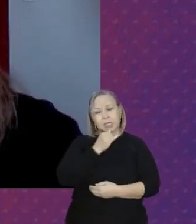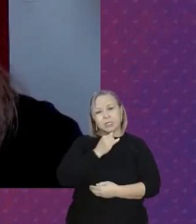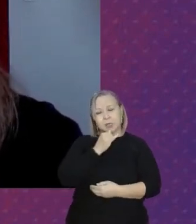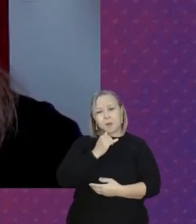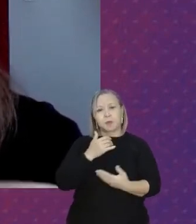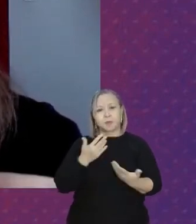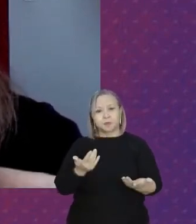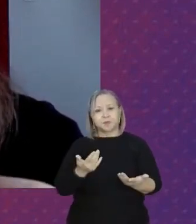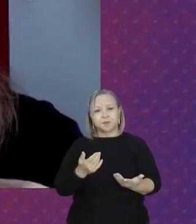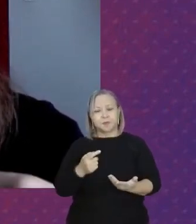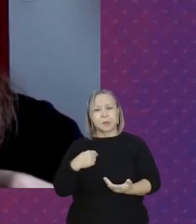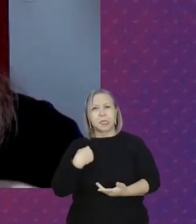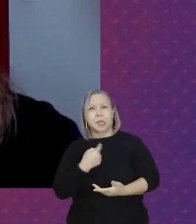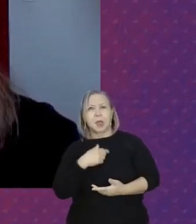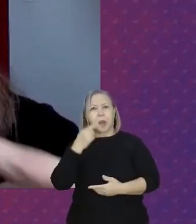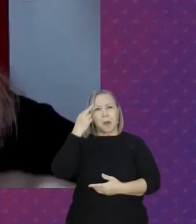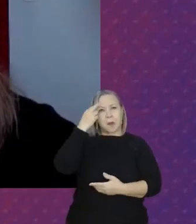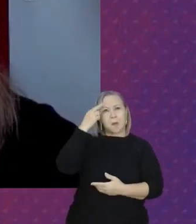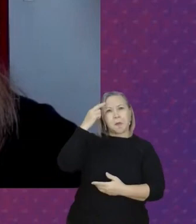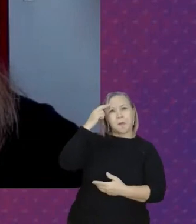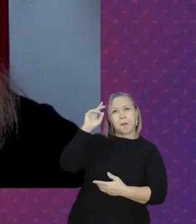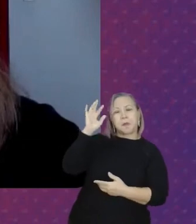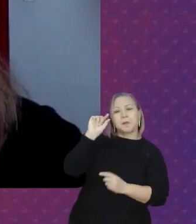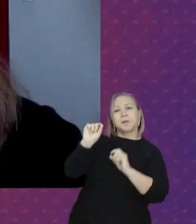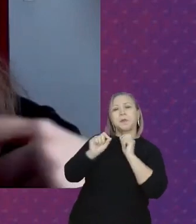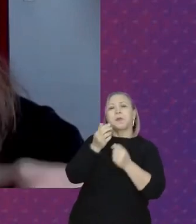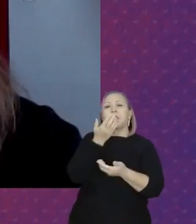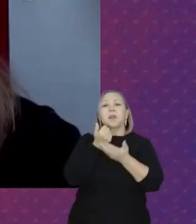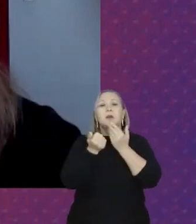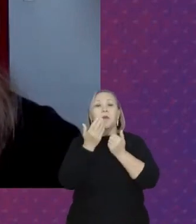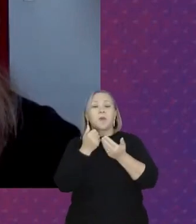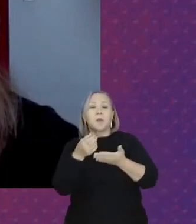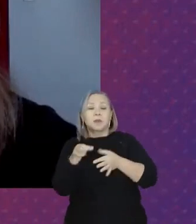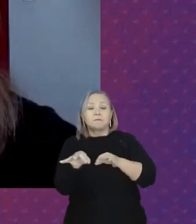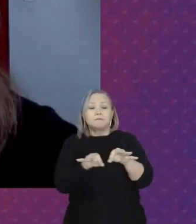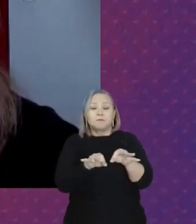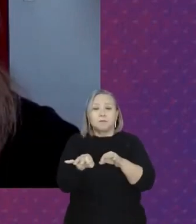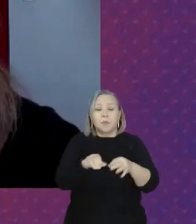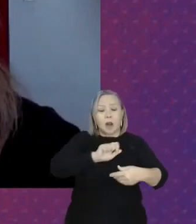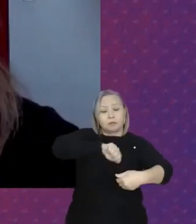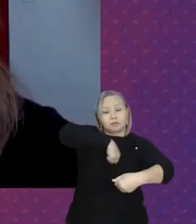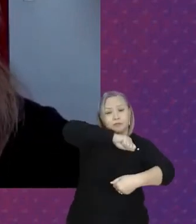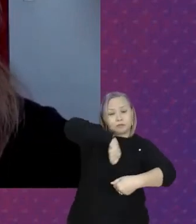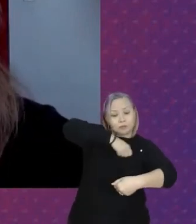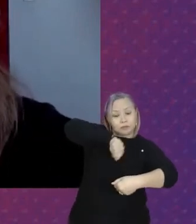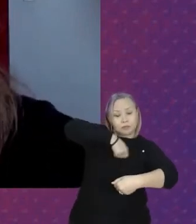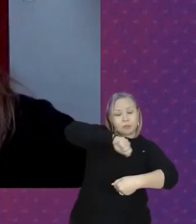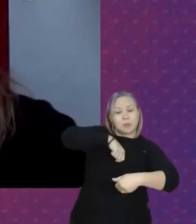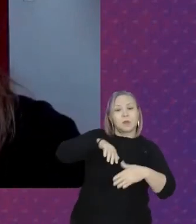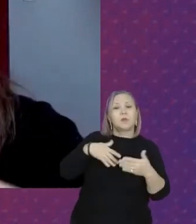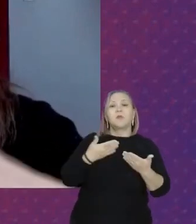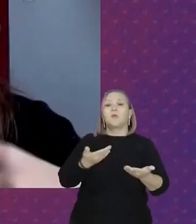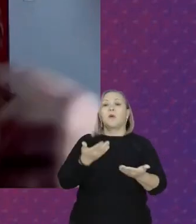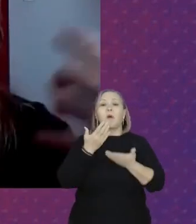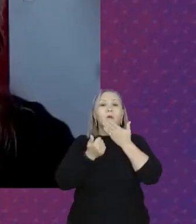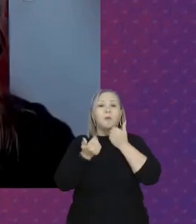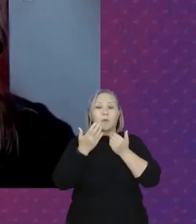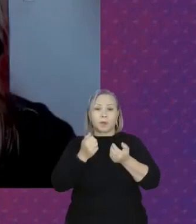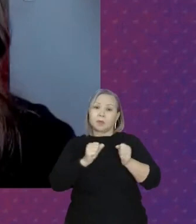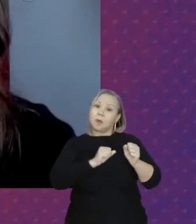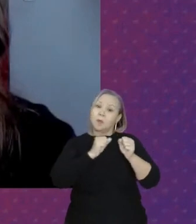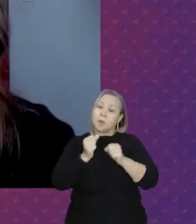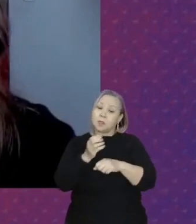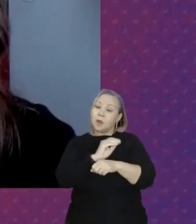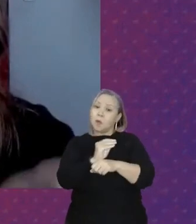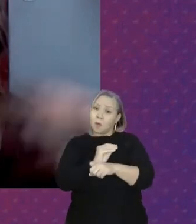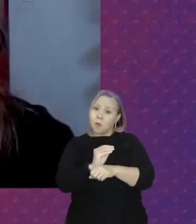Então a gente pensa na comida que vai ser preparada. A comida que vai ser preparada, ela pode ser um